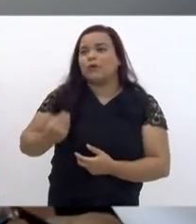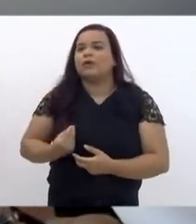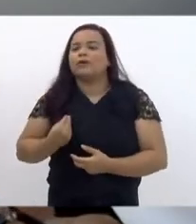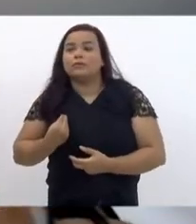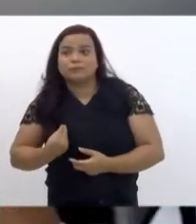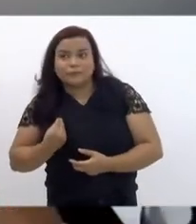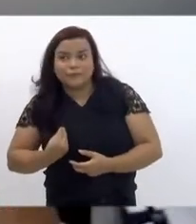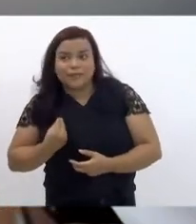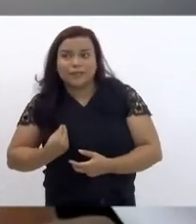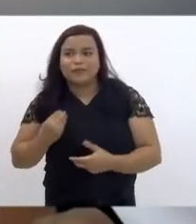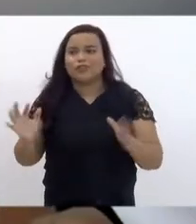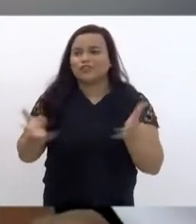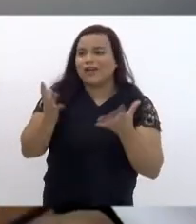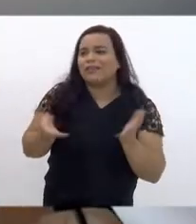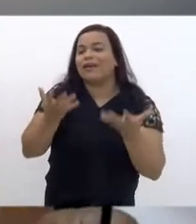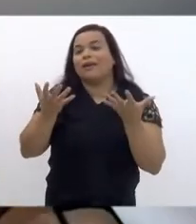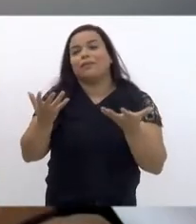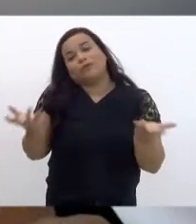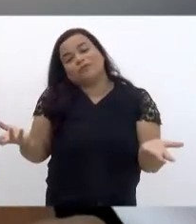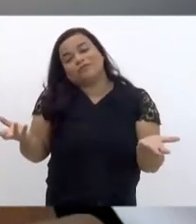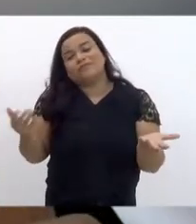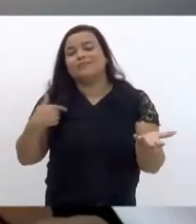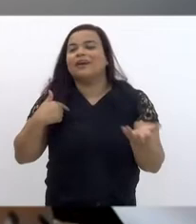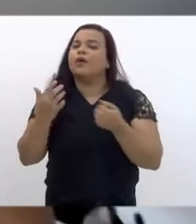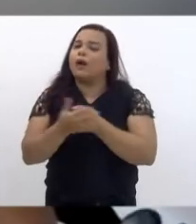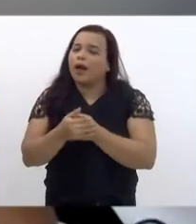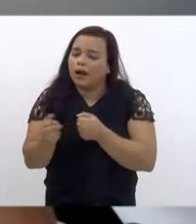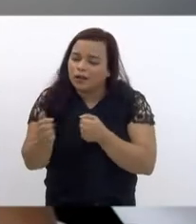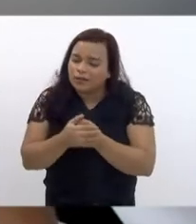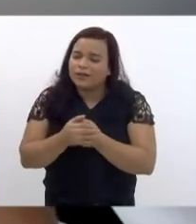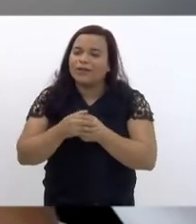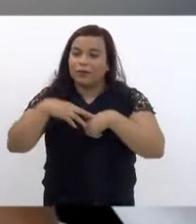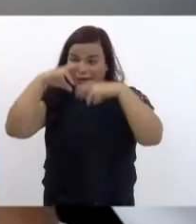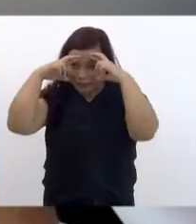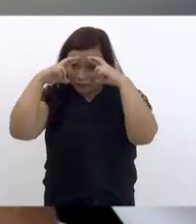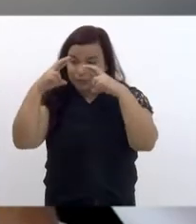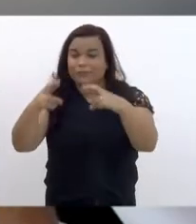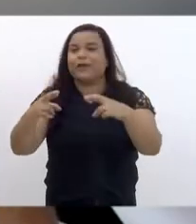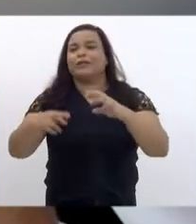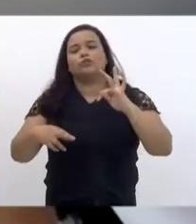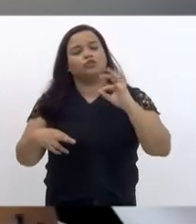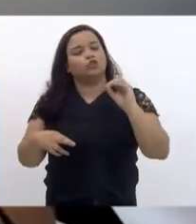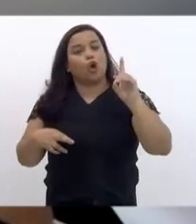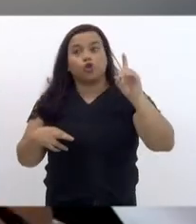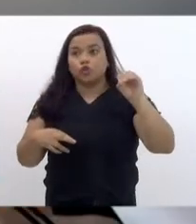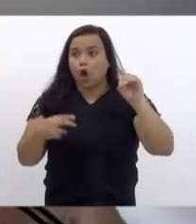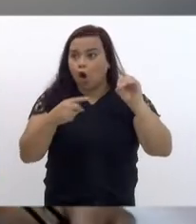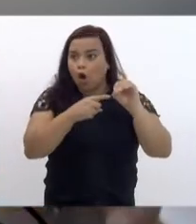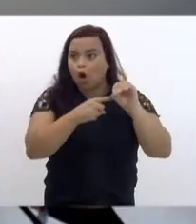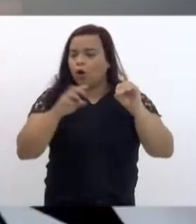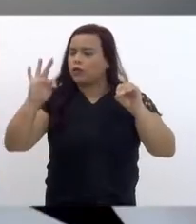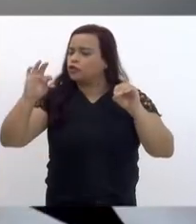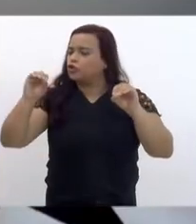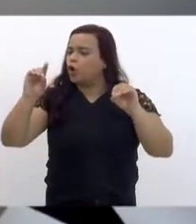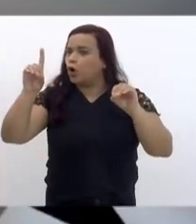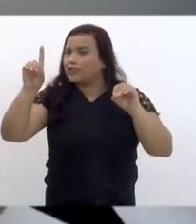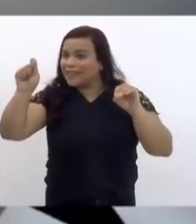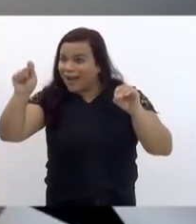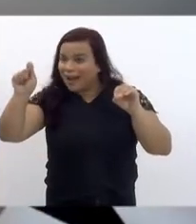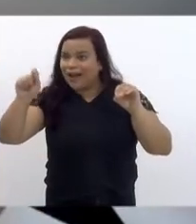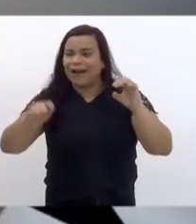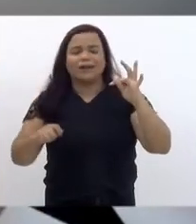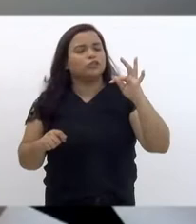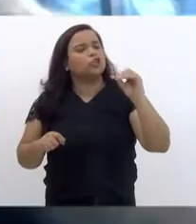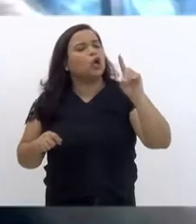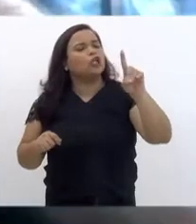com todo o carinho e respeito que eu tenho ao senhor, todo é todo. Todas são todas, não tem negócio de todes, não. Não, todos,